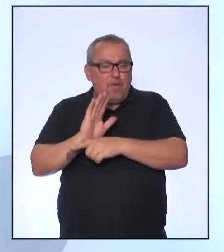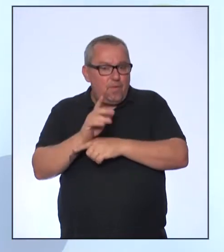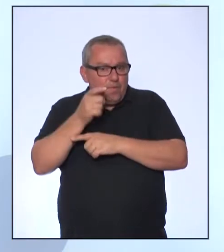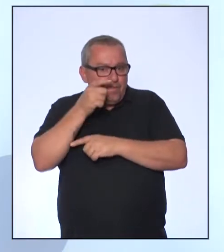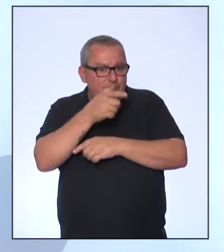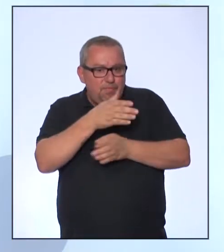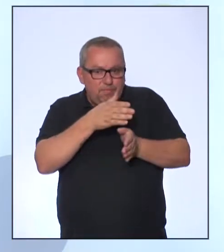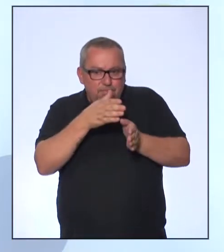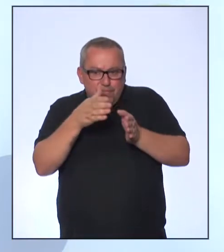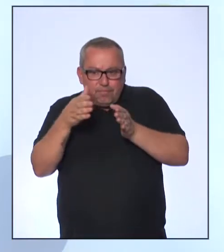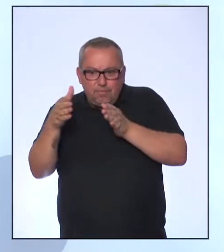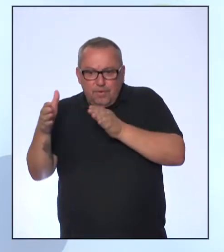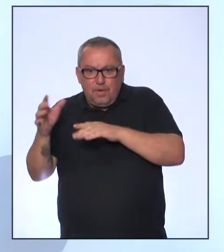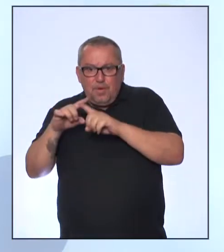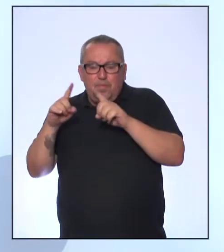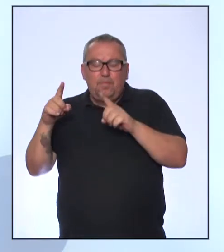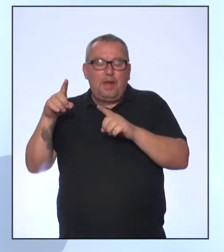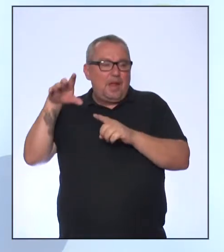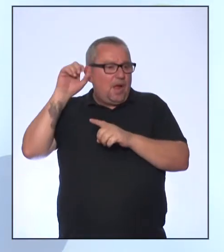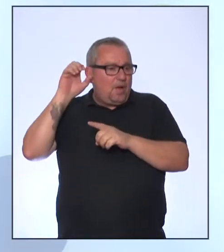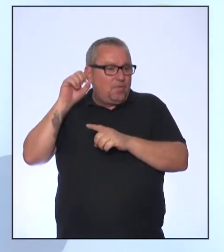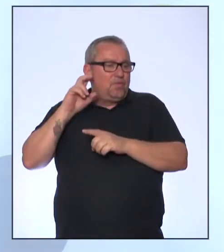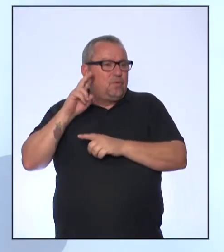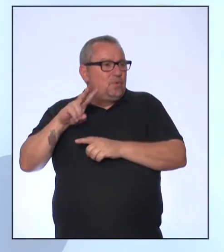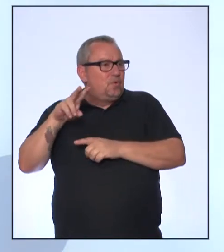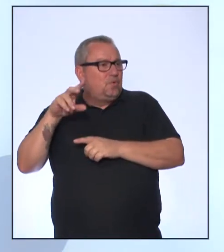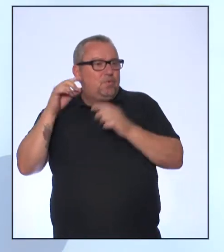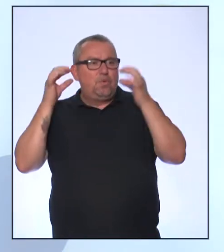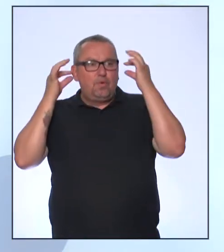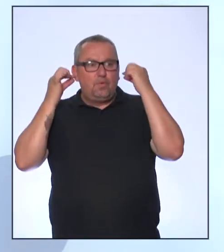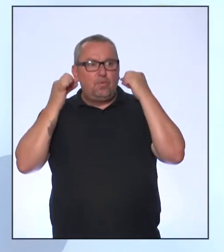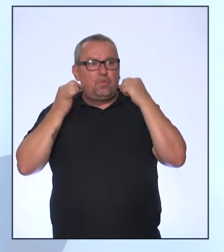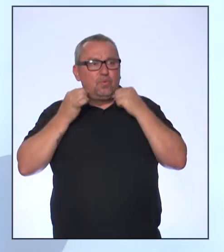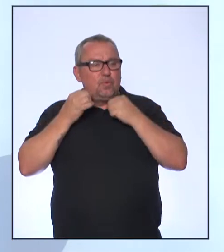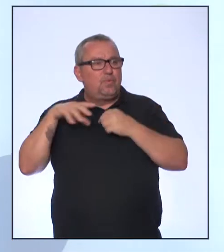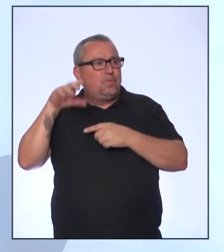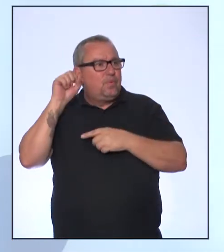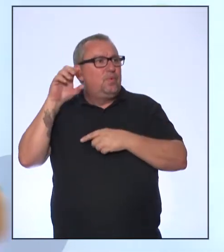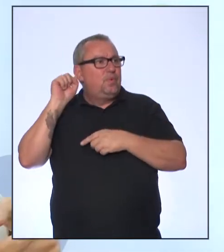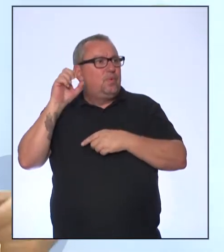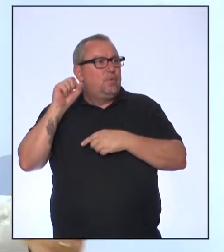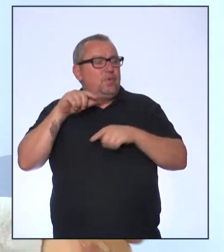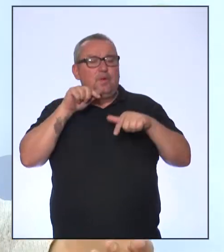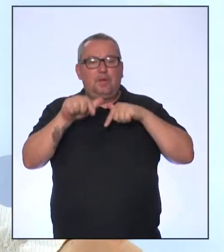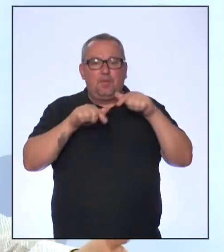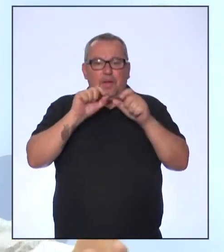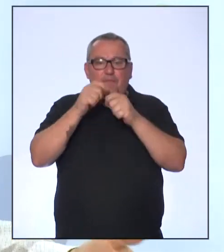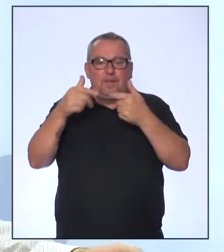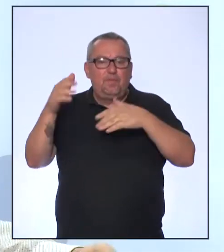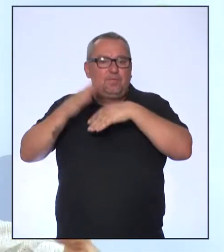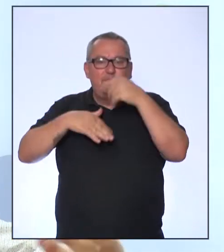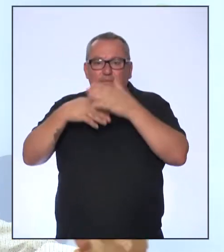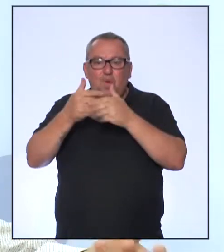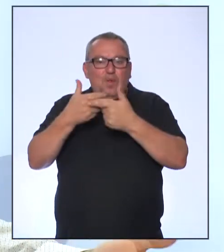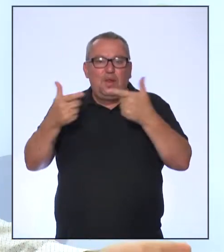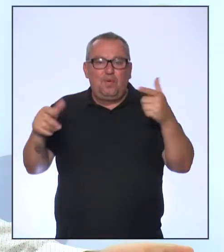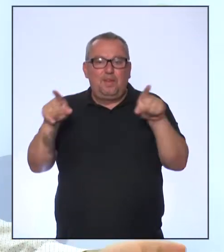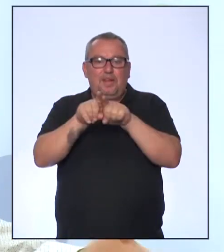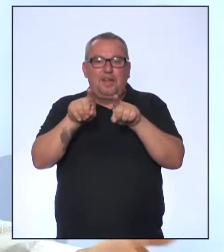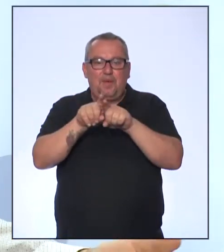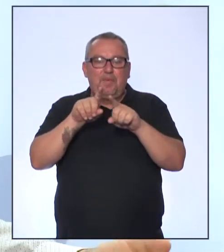através de áudio também é uma coisa nova, porque você pode aprender fazendo tarefas manuais que a TV